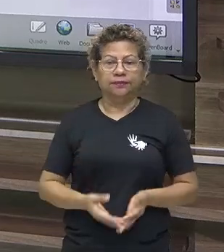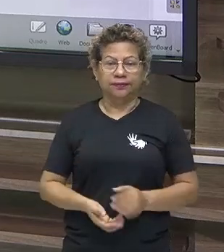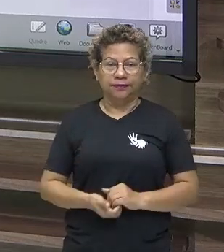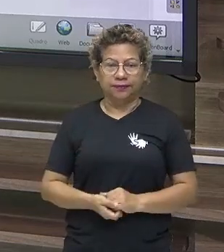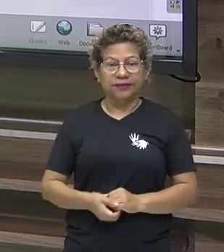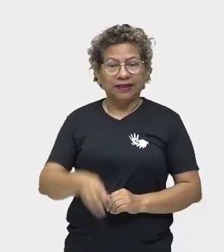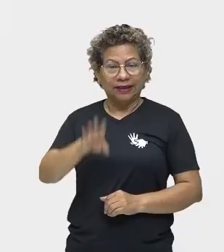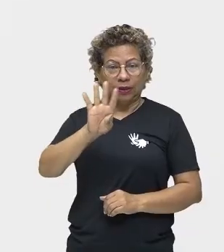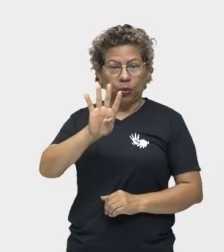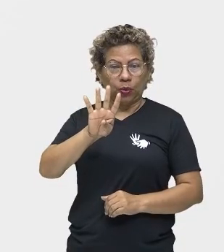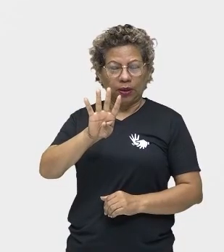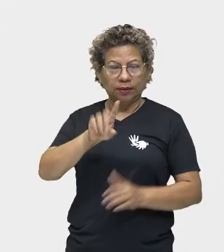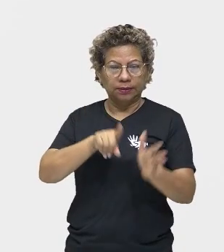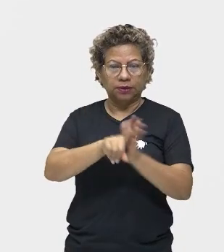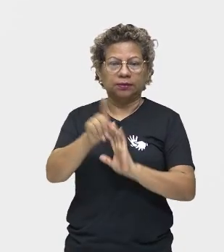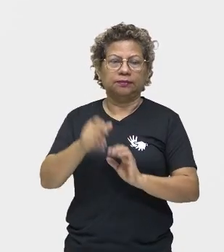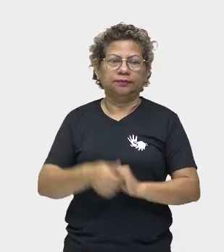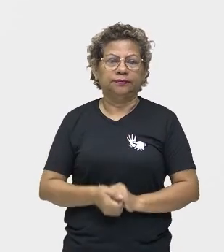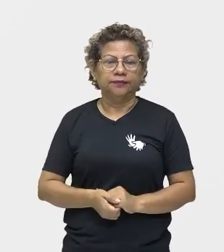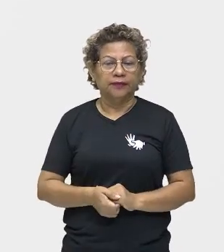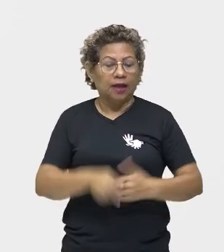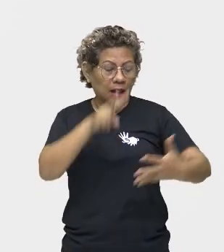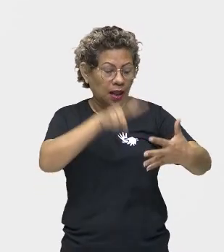do Praticando de hoje.